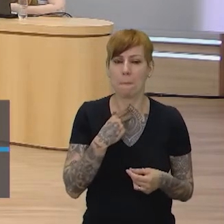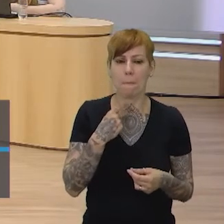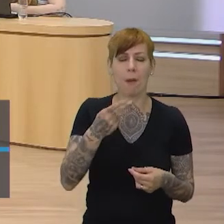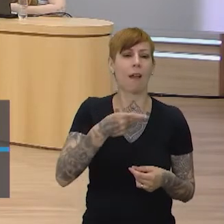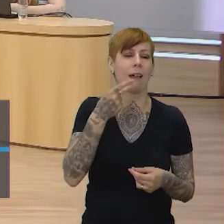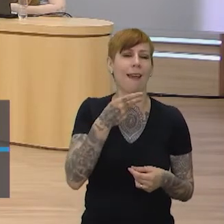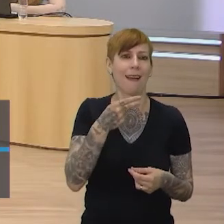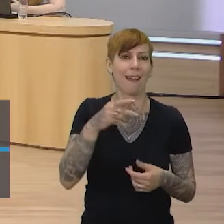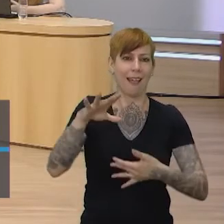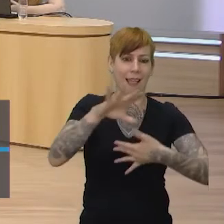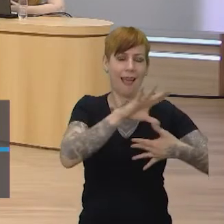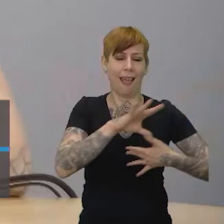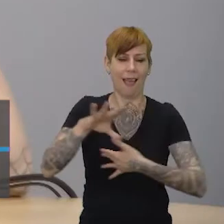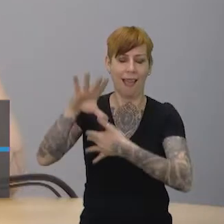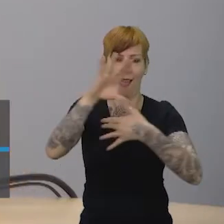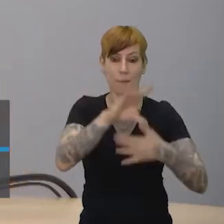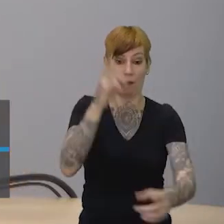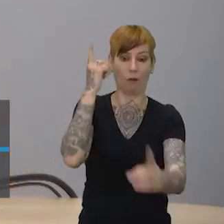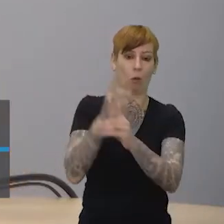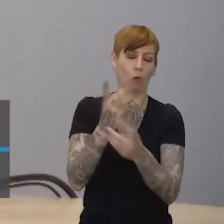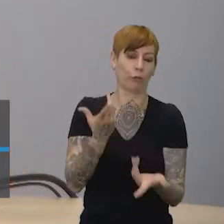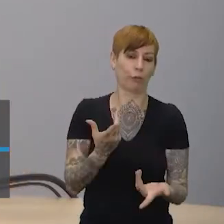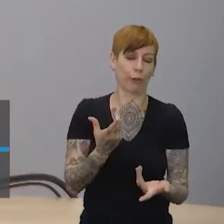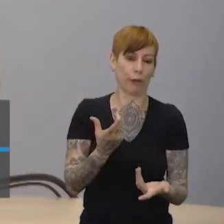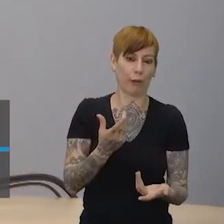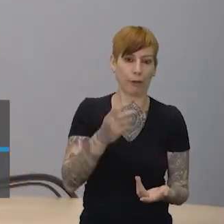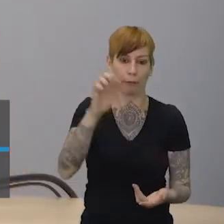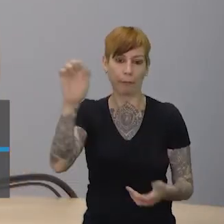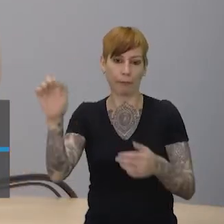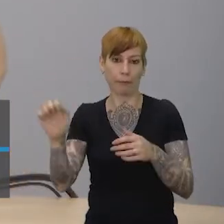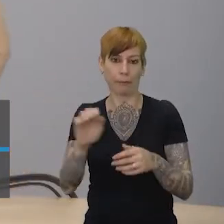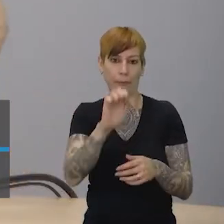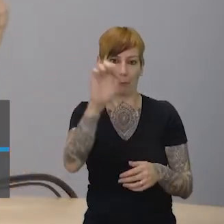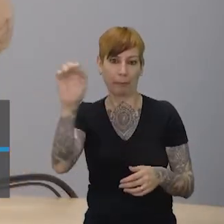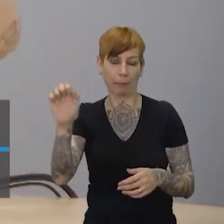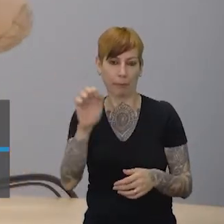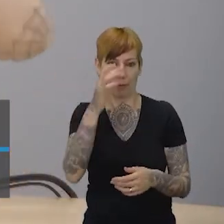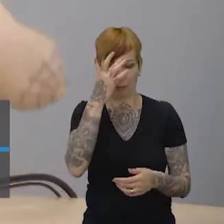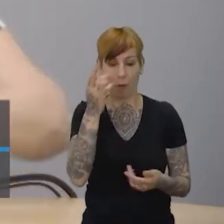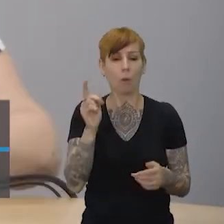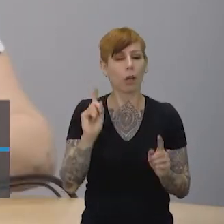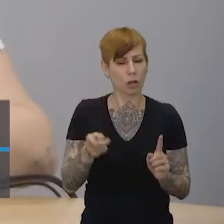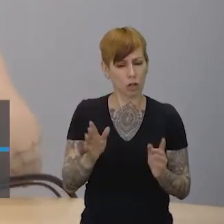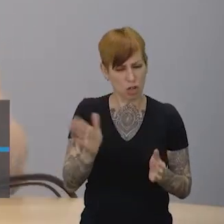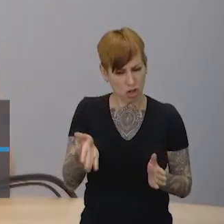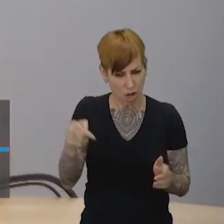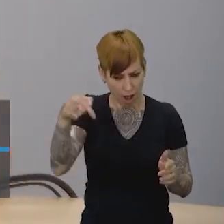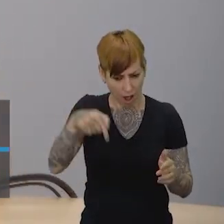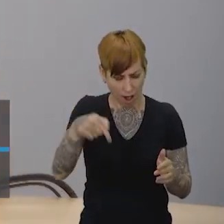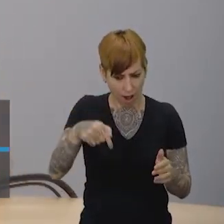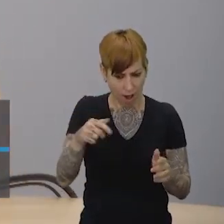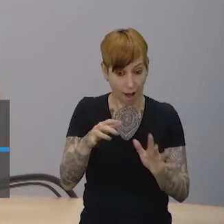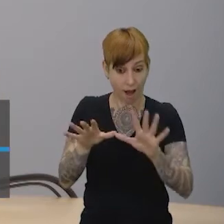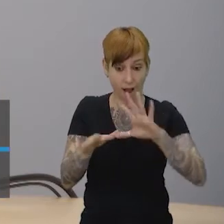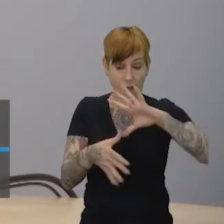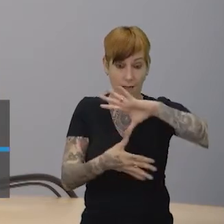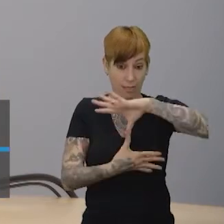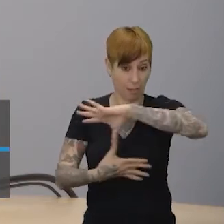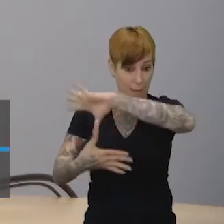De forma Troca uma alguma. ideia com a galera aqui. Por quê, pessoal? Já havia civilizações estabelecidas aqui na